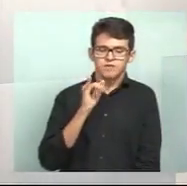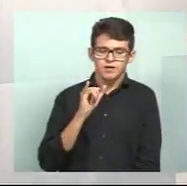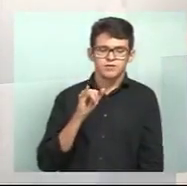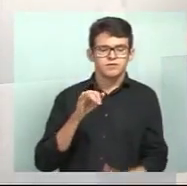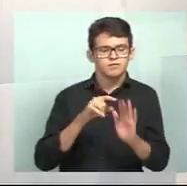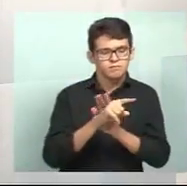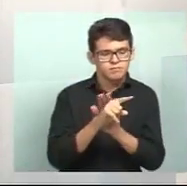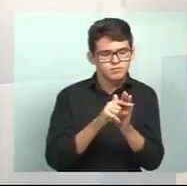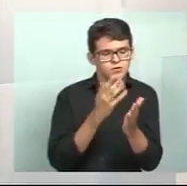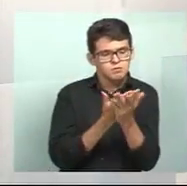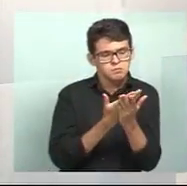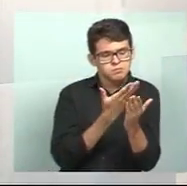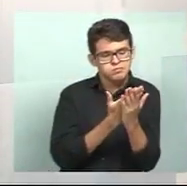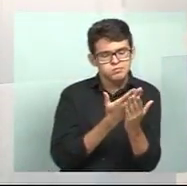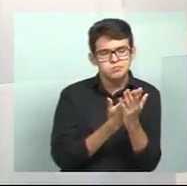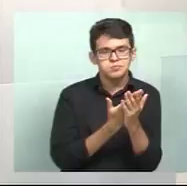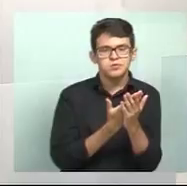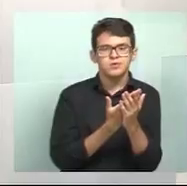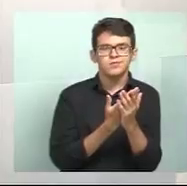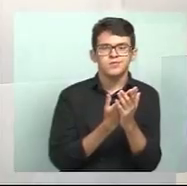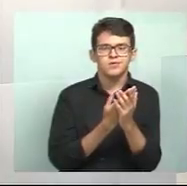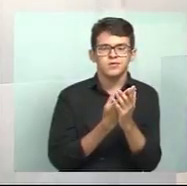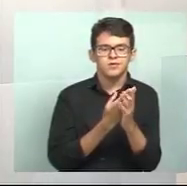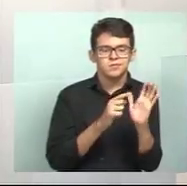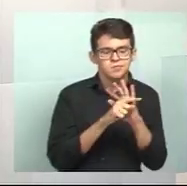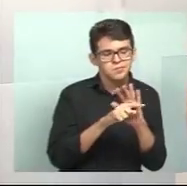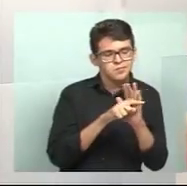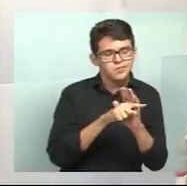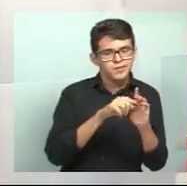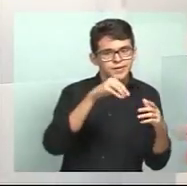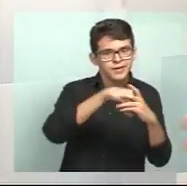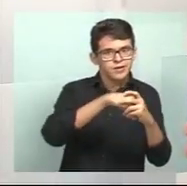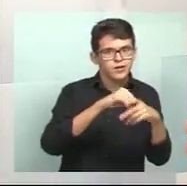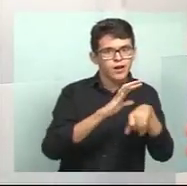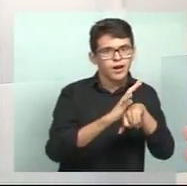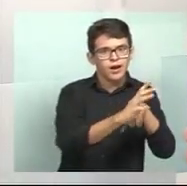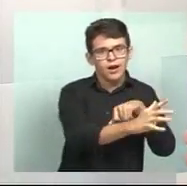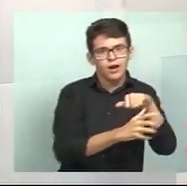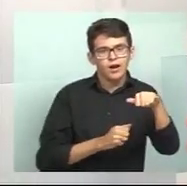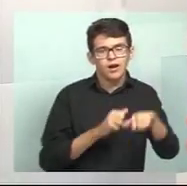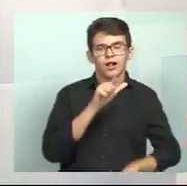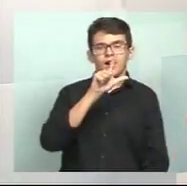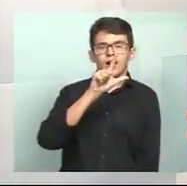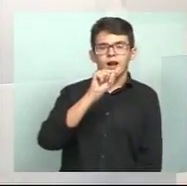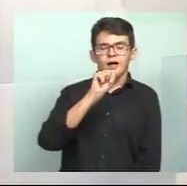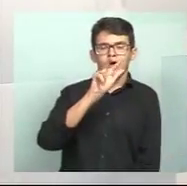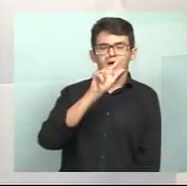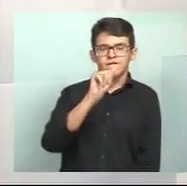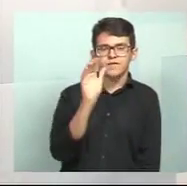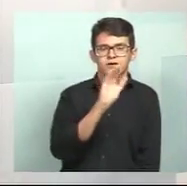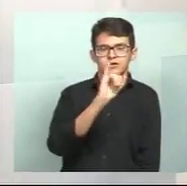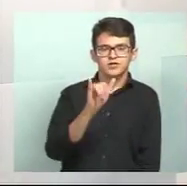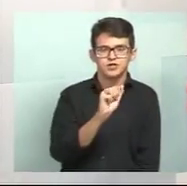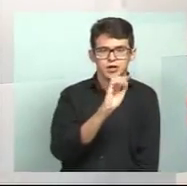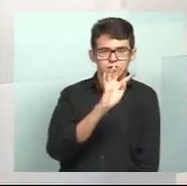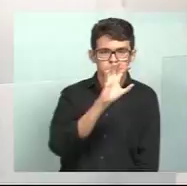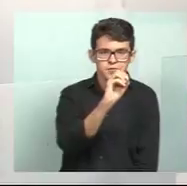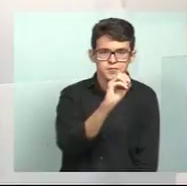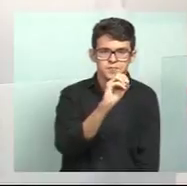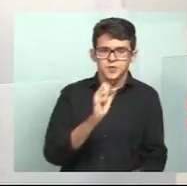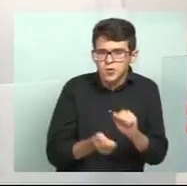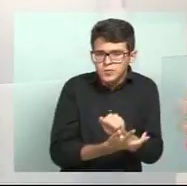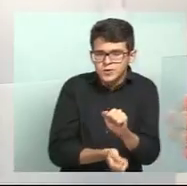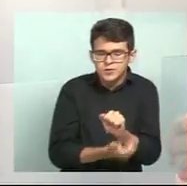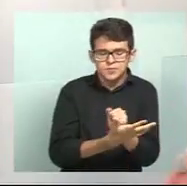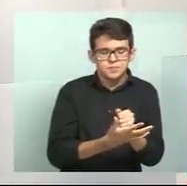pessoas presas e julgadas. Isso que é importante. Eu acho que o Lula não compreendeu que ele já não vive mais no mundo